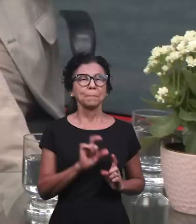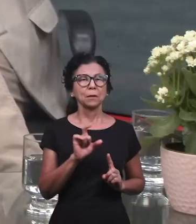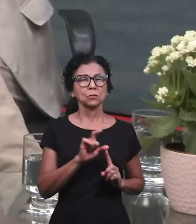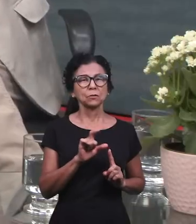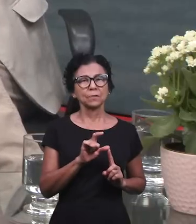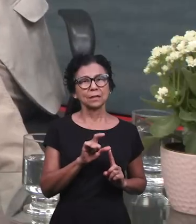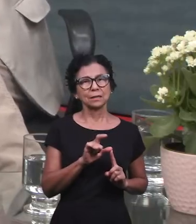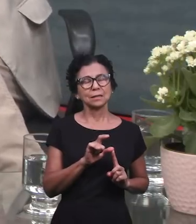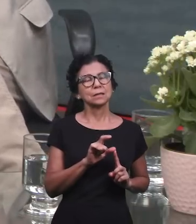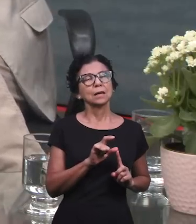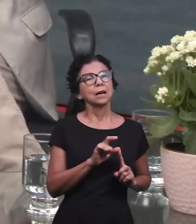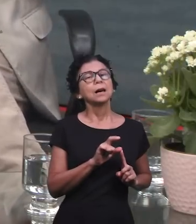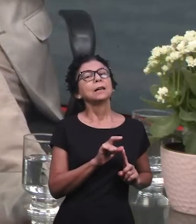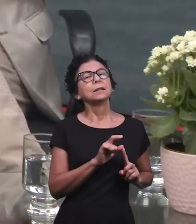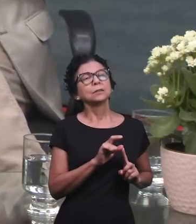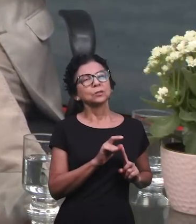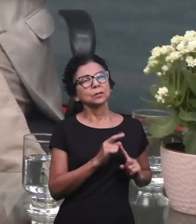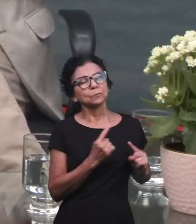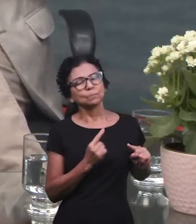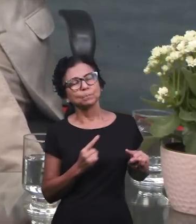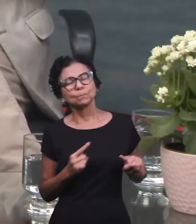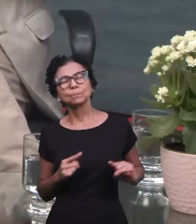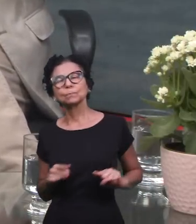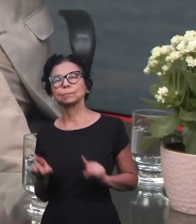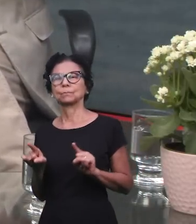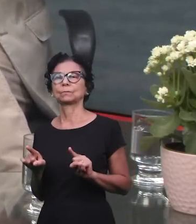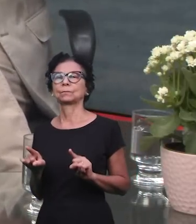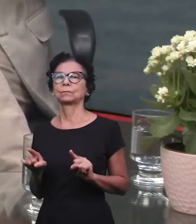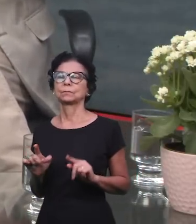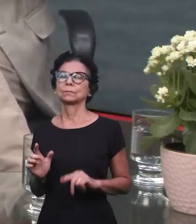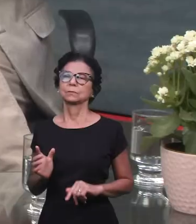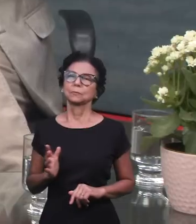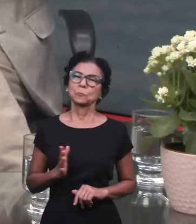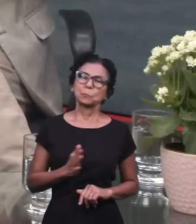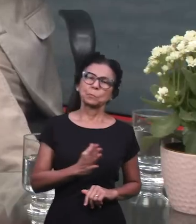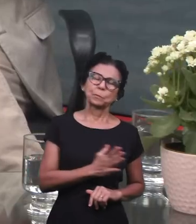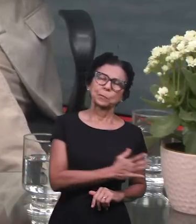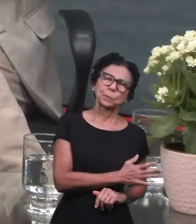aí a questão da mágoa, existe um aspecto